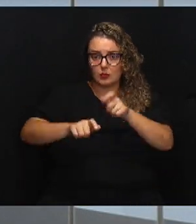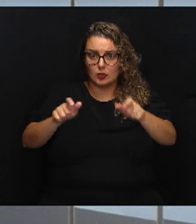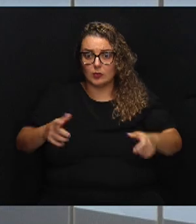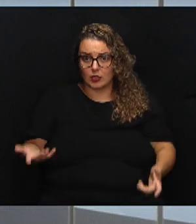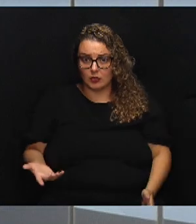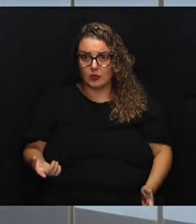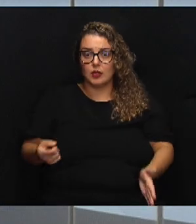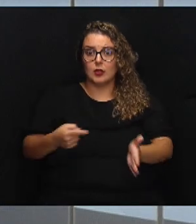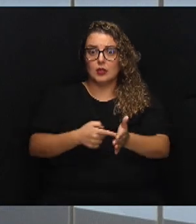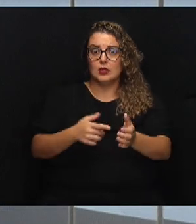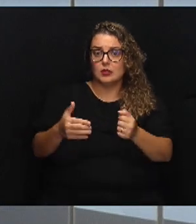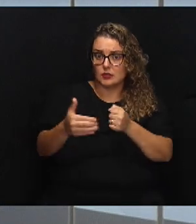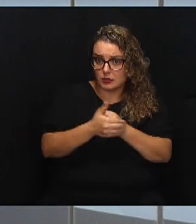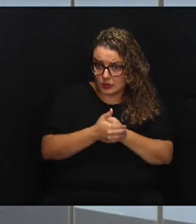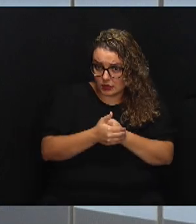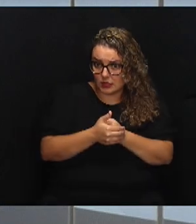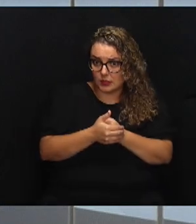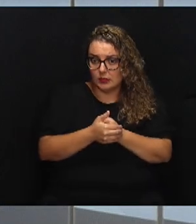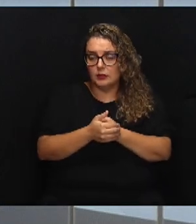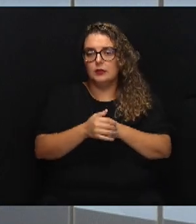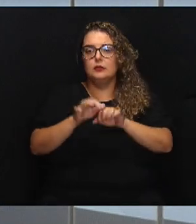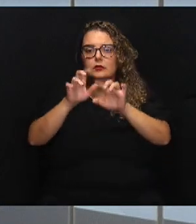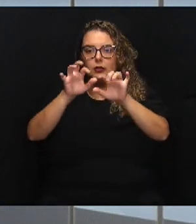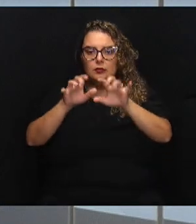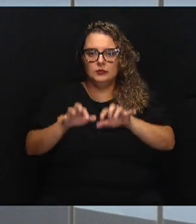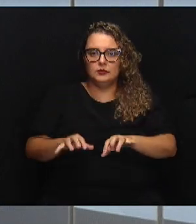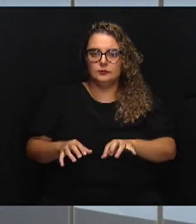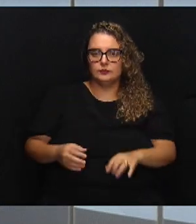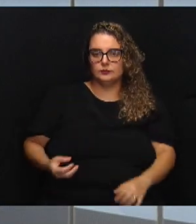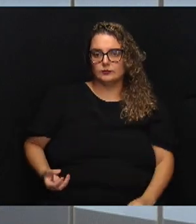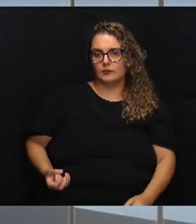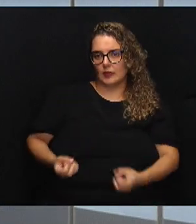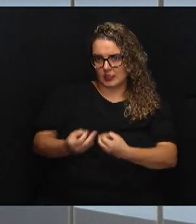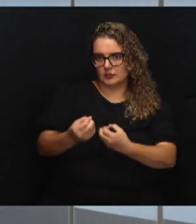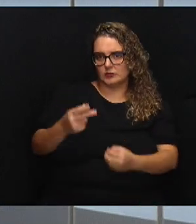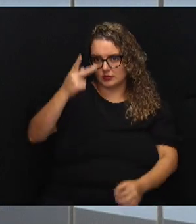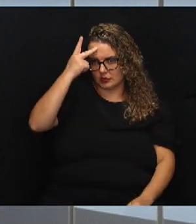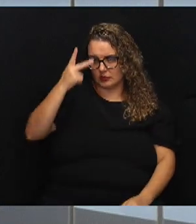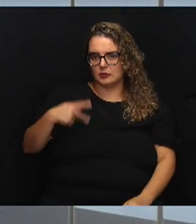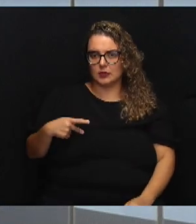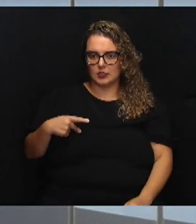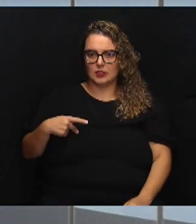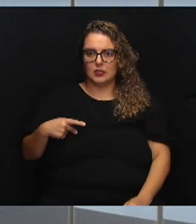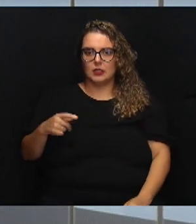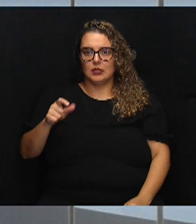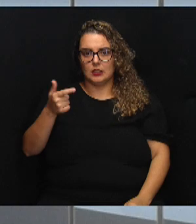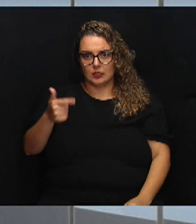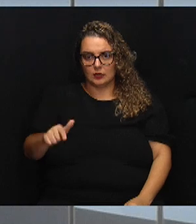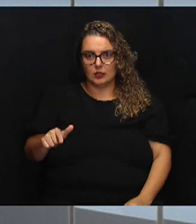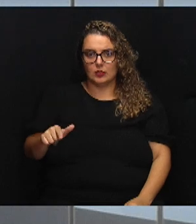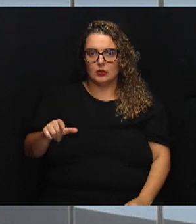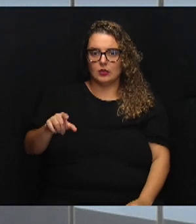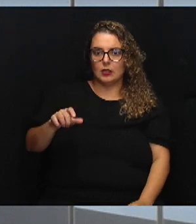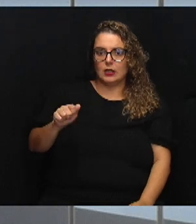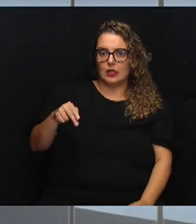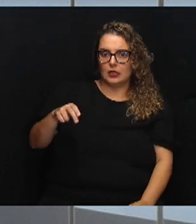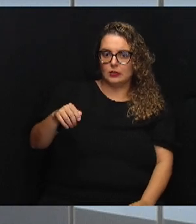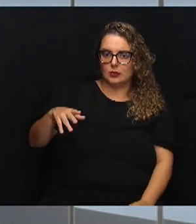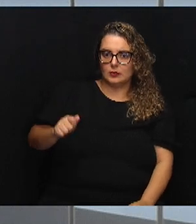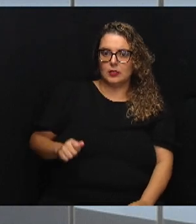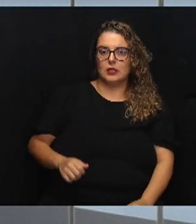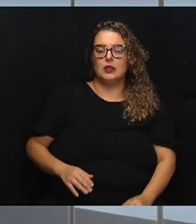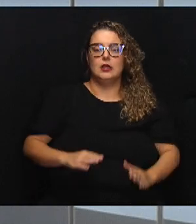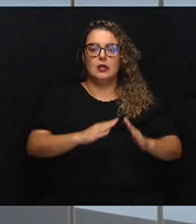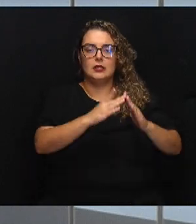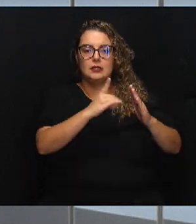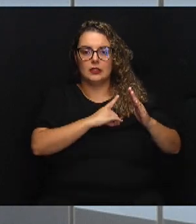denúncia anônima, que embora ela preencha os dados dela, ela se mantém anônima, que é o DEPA, que é a Delegacia Eletrônica de